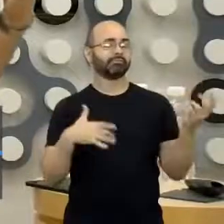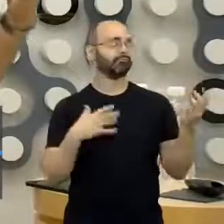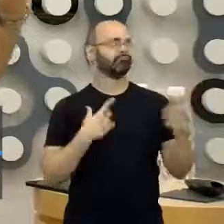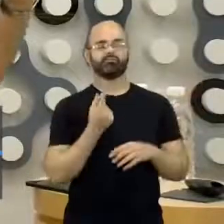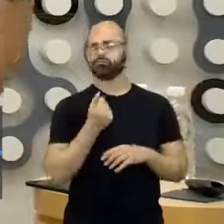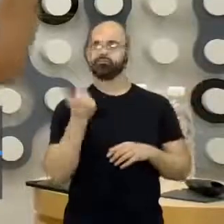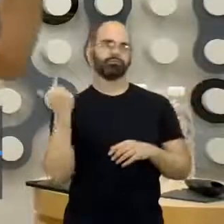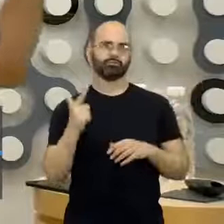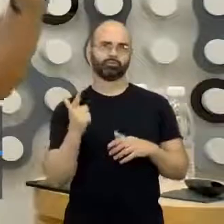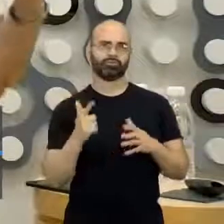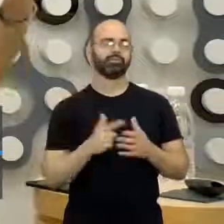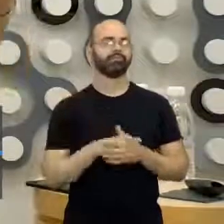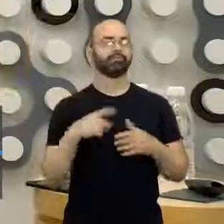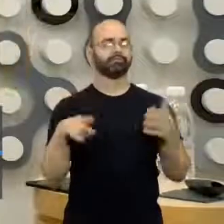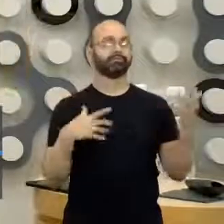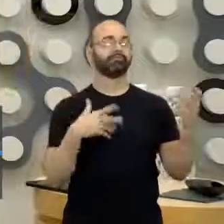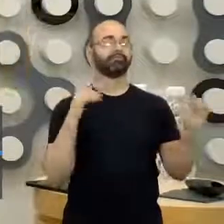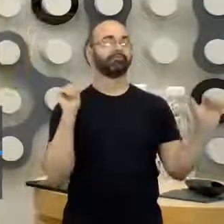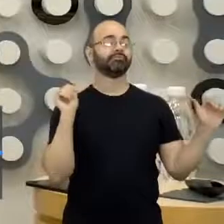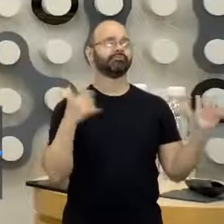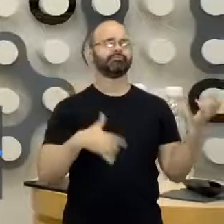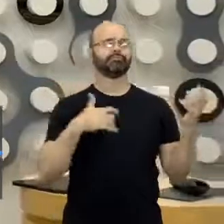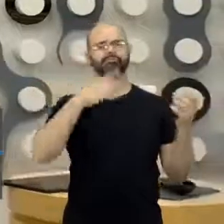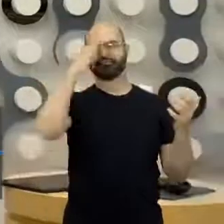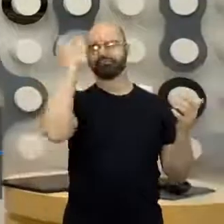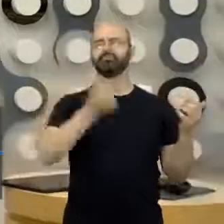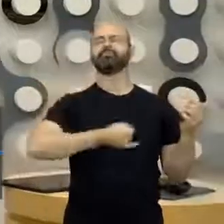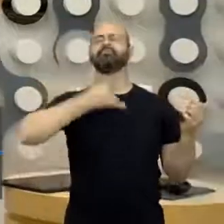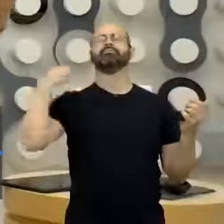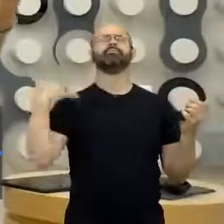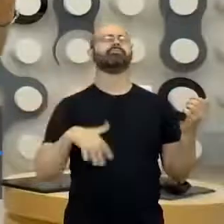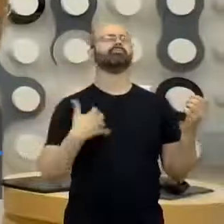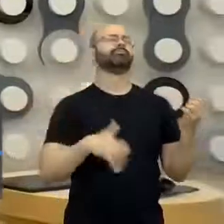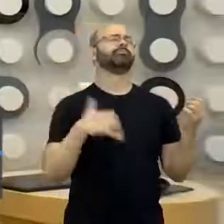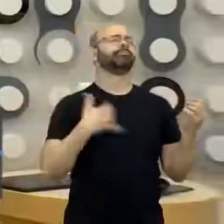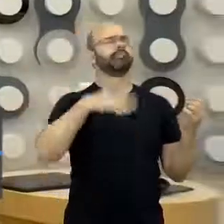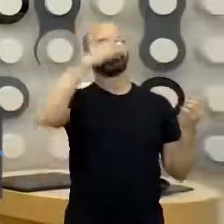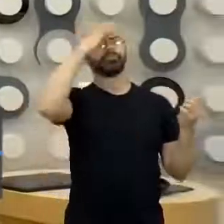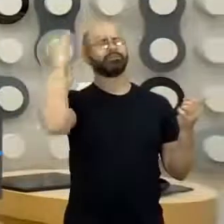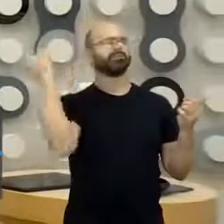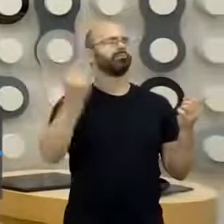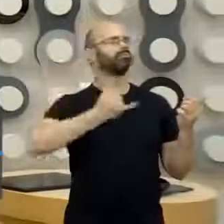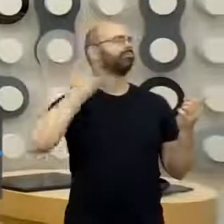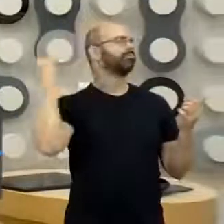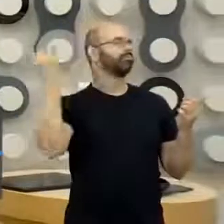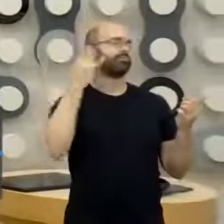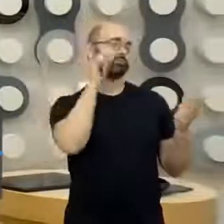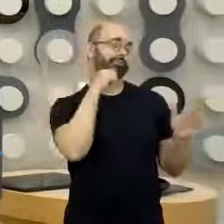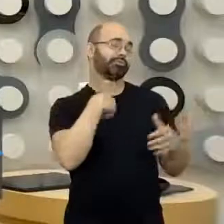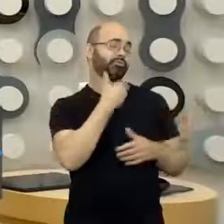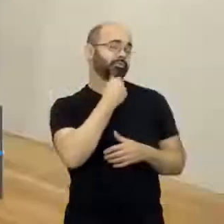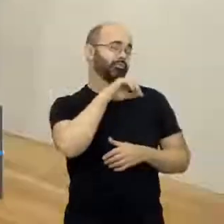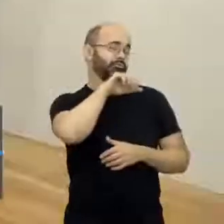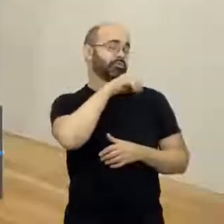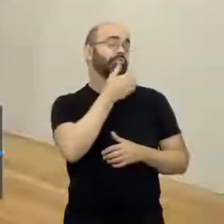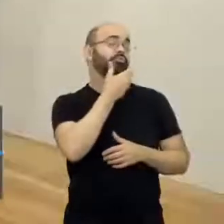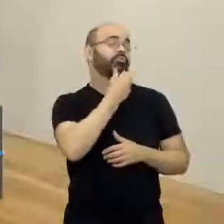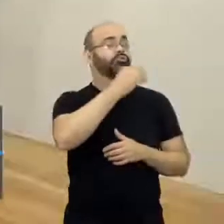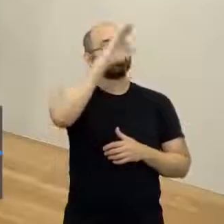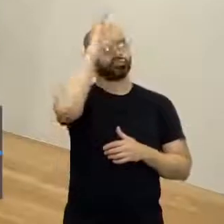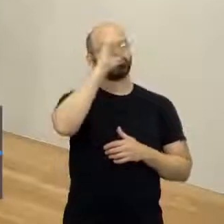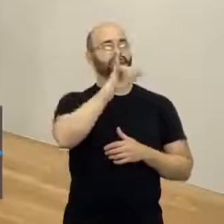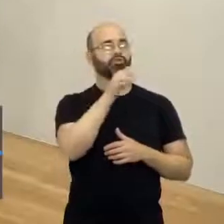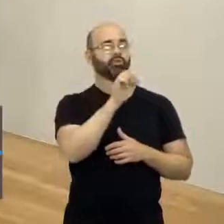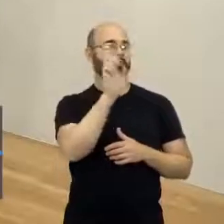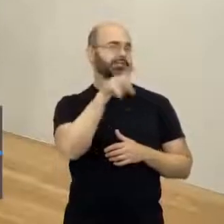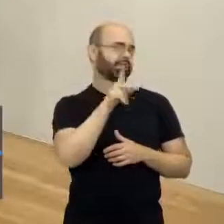preço. Ele já foi tocado por milhares de pessoas muito importantes, como o meu tio José. Troca.